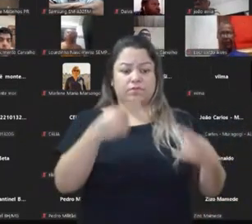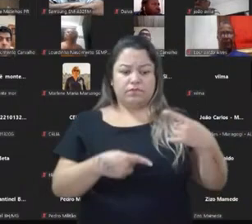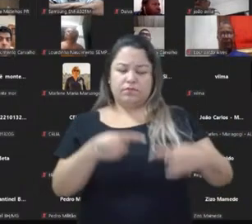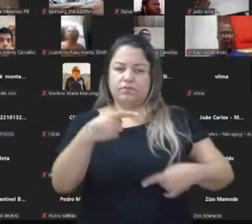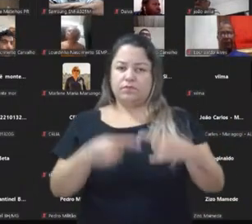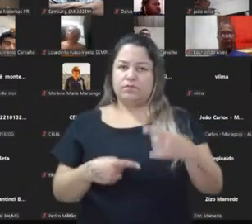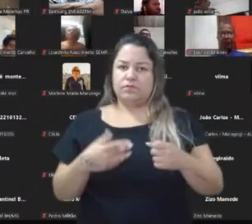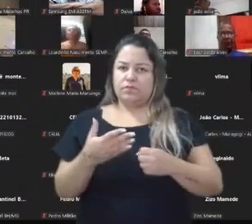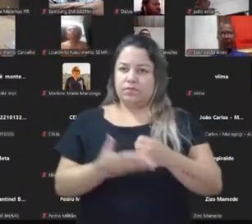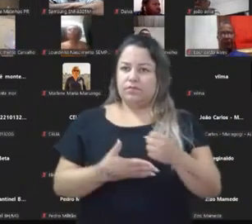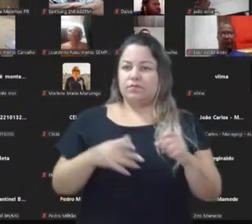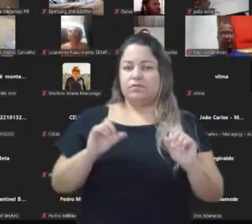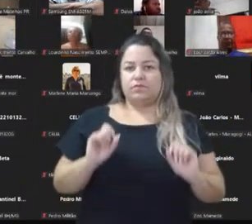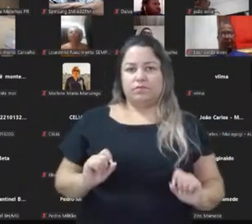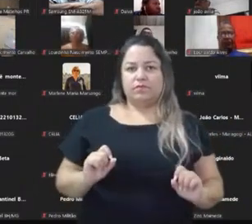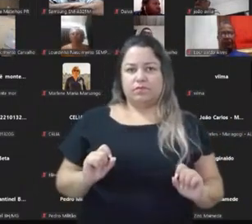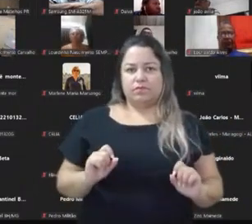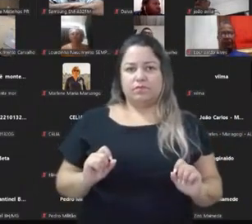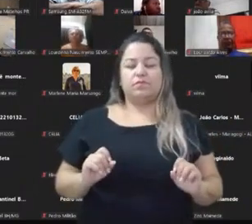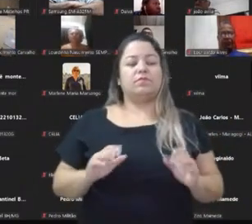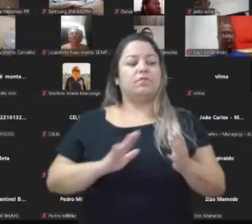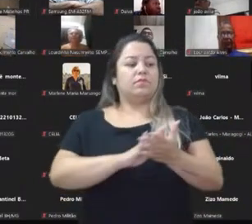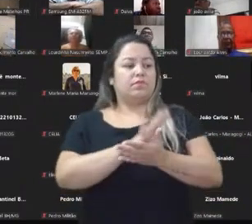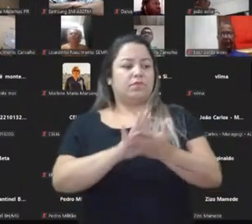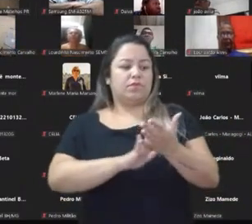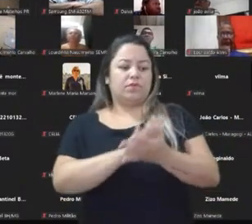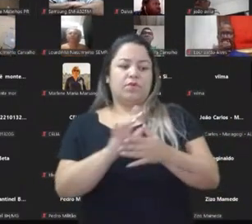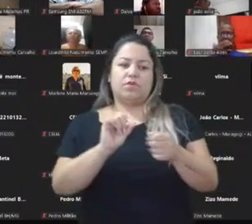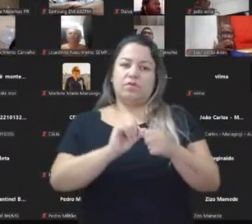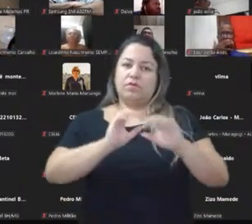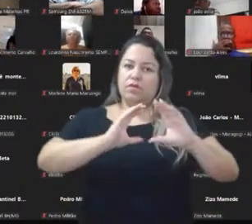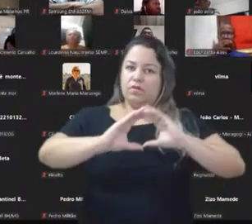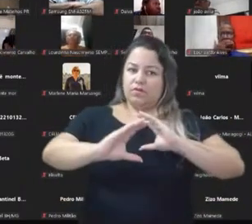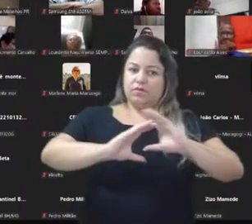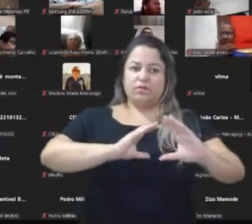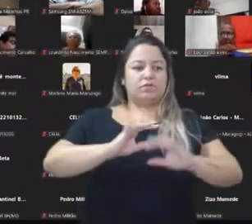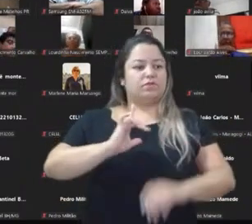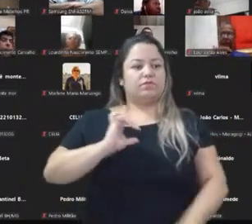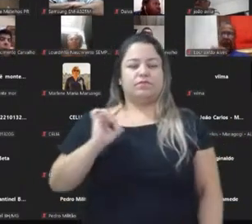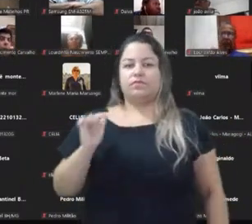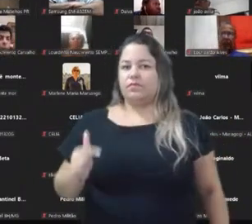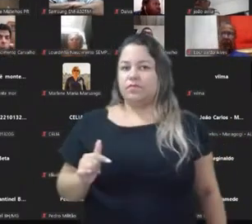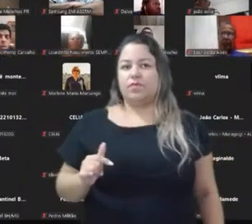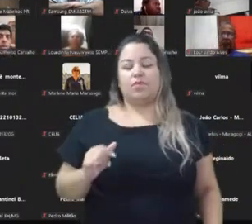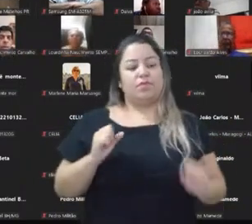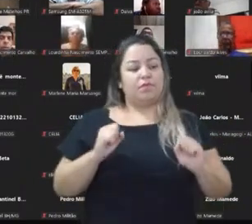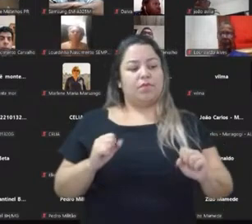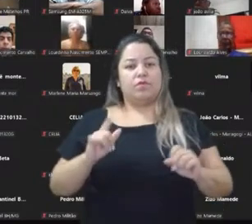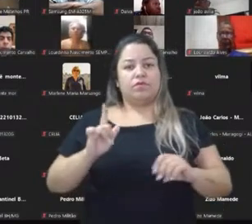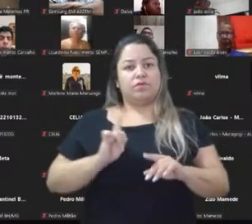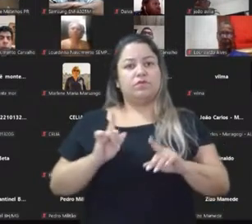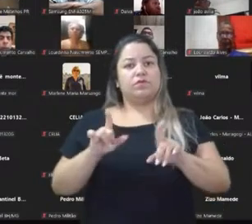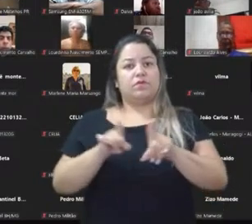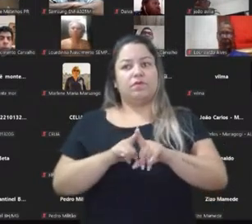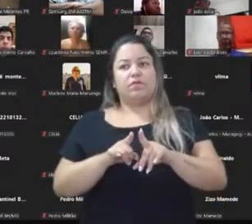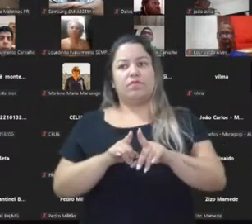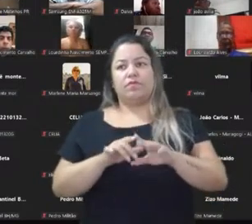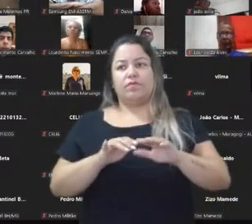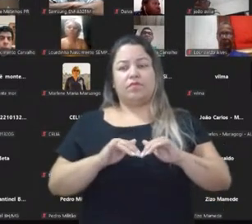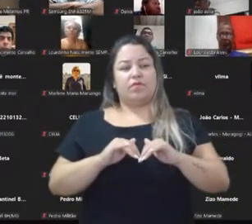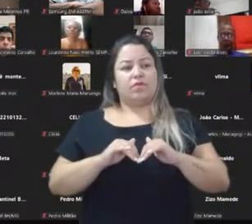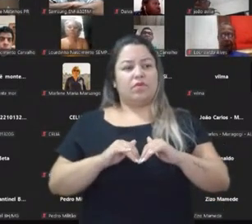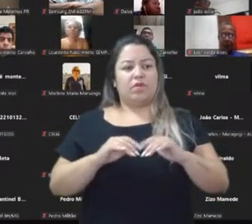de base sempre fala da causa nada que a gente faça na comunicação sem a causa ela pode dar sucesso mas ela vai se esvair ela vai se